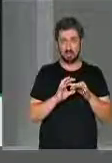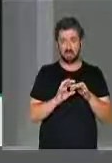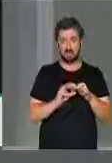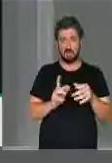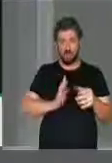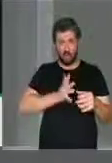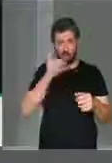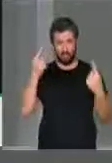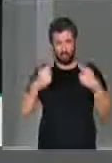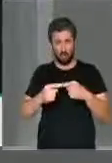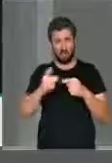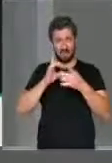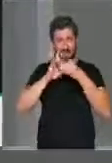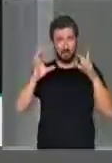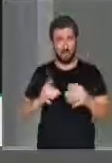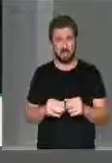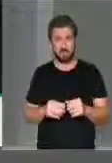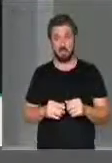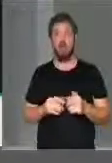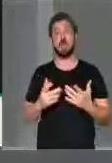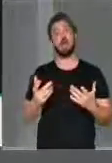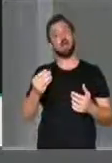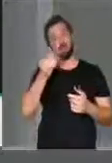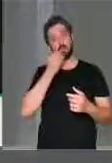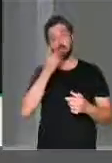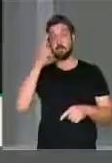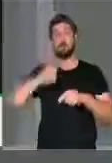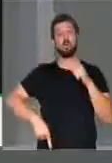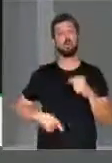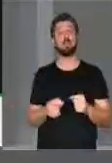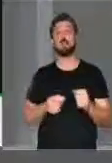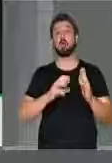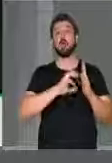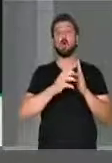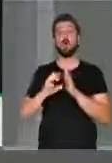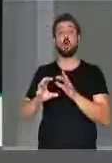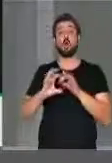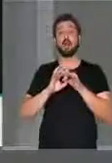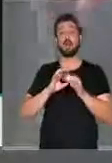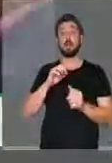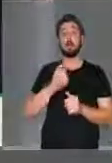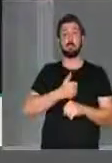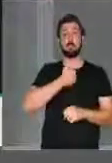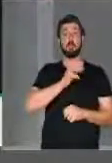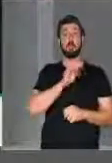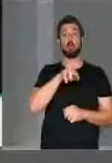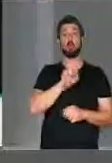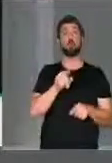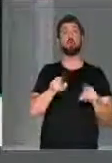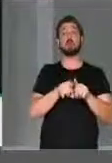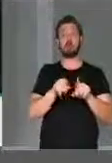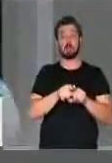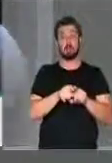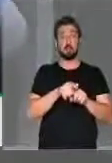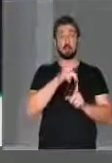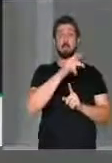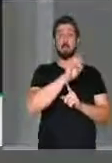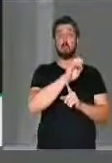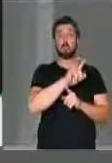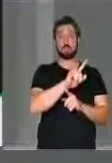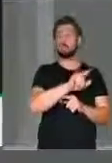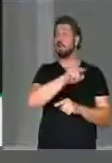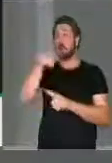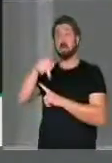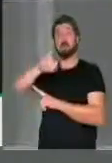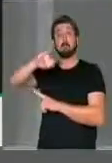é nefasta à democracia, teria que ser proibido a coligação no primeiro turno para proporcional e